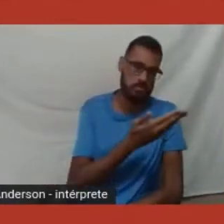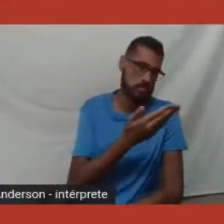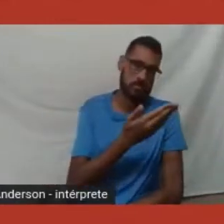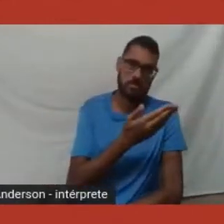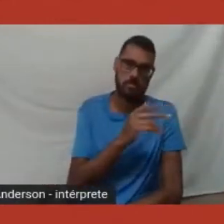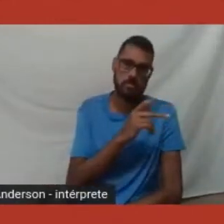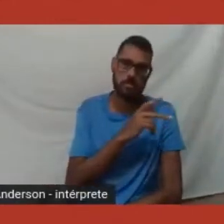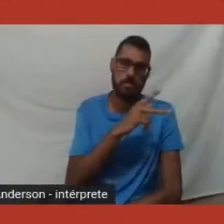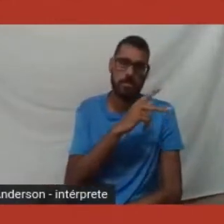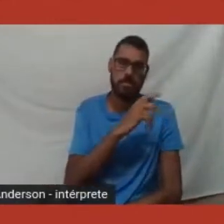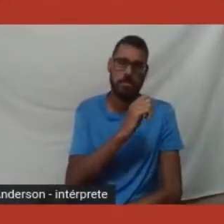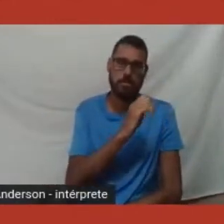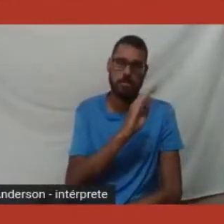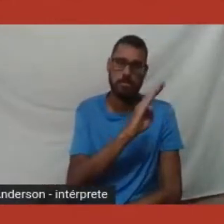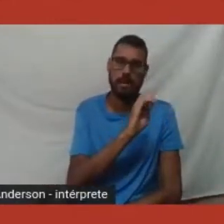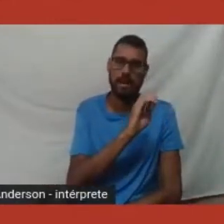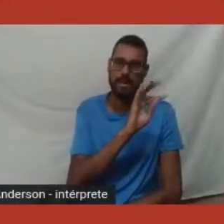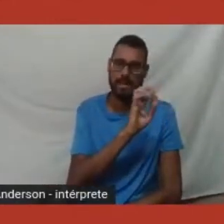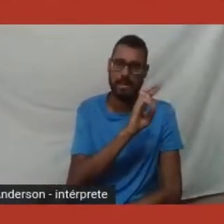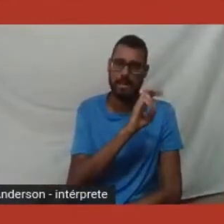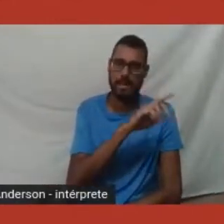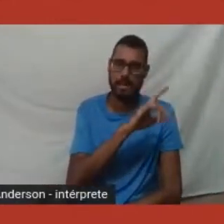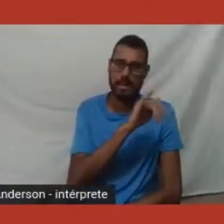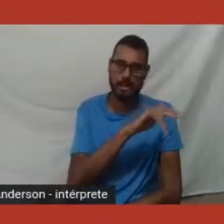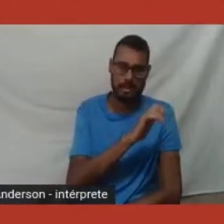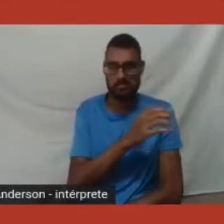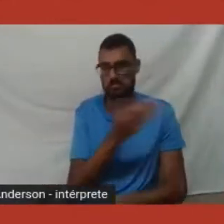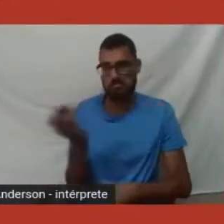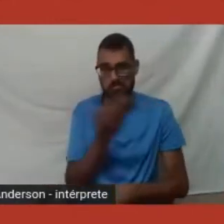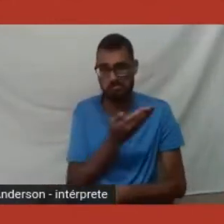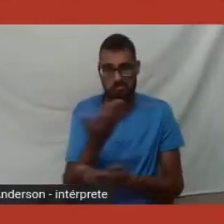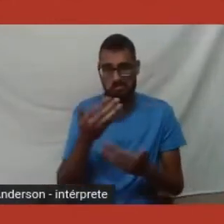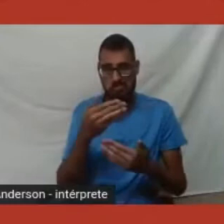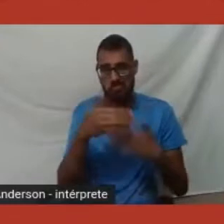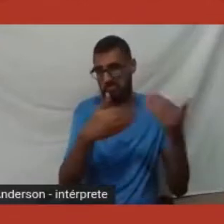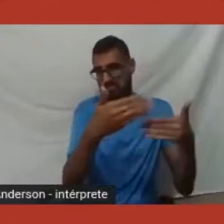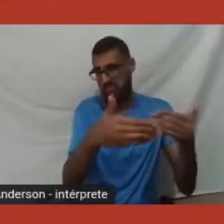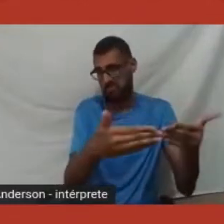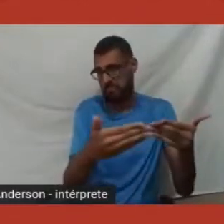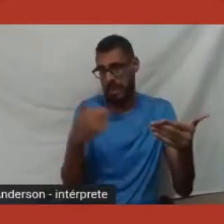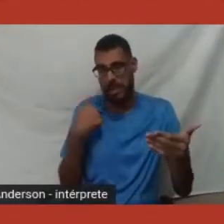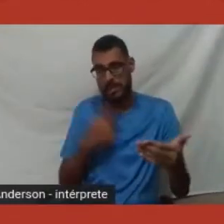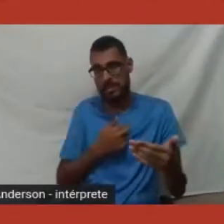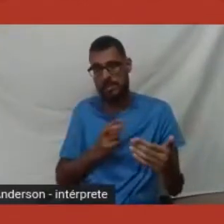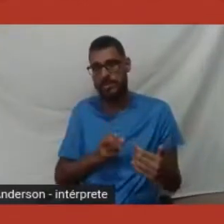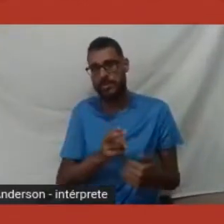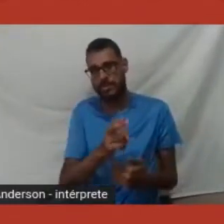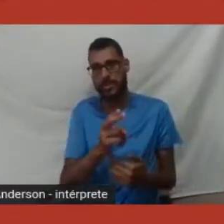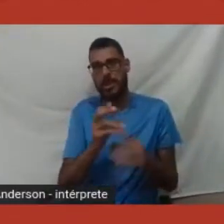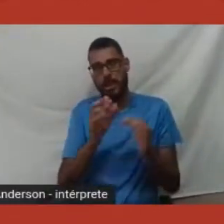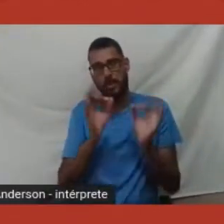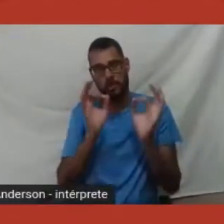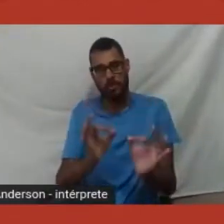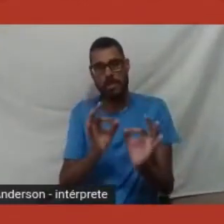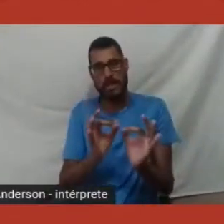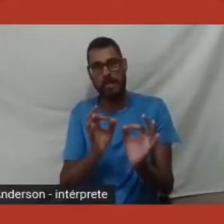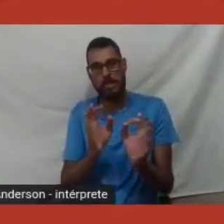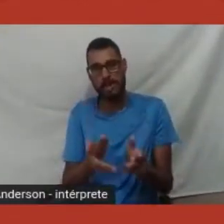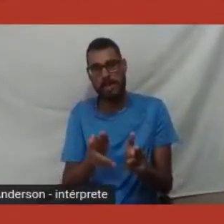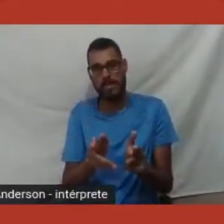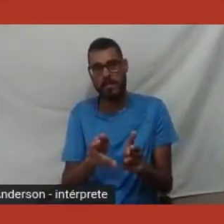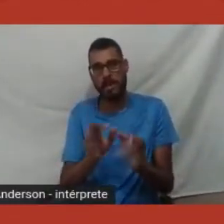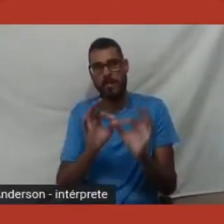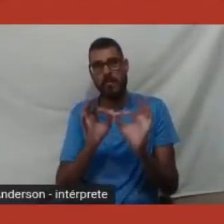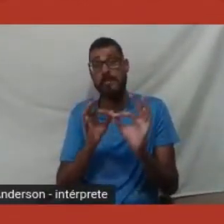puder falar, dar uma sequência aí para a gente começar agora, então, a oficina efetivamente. Quem gostaria de falar?